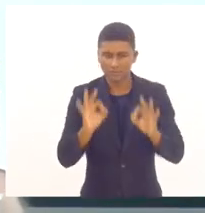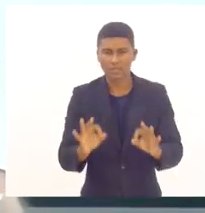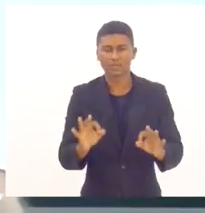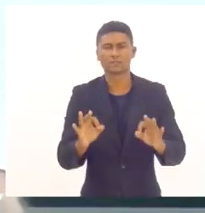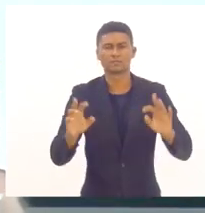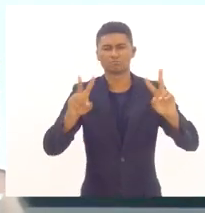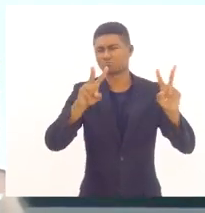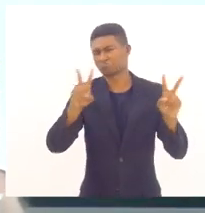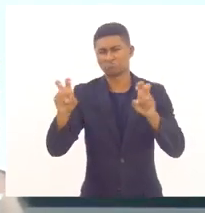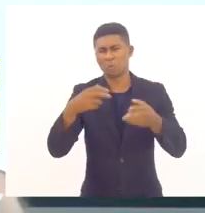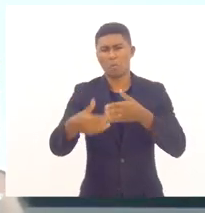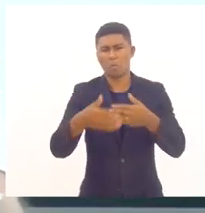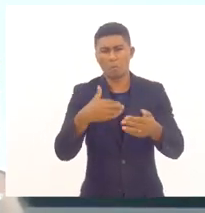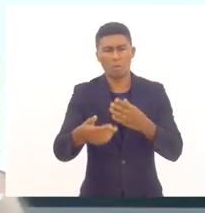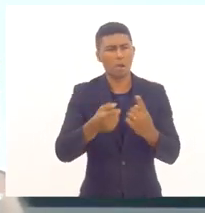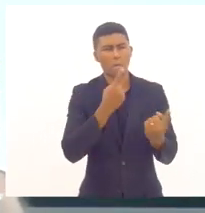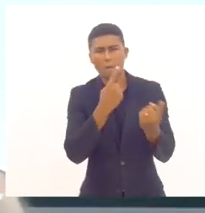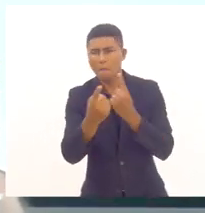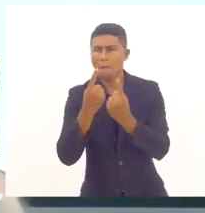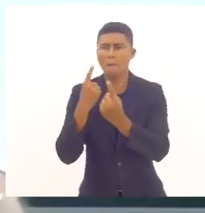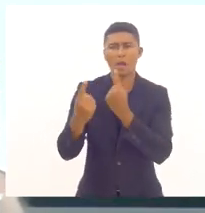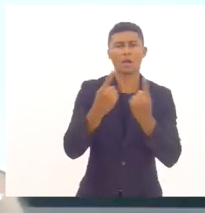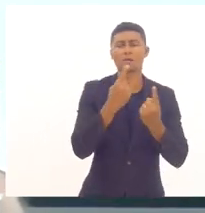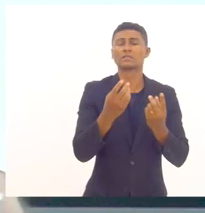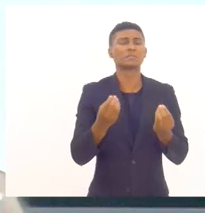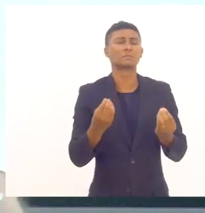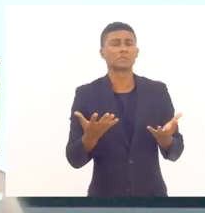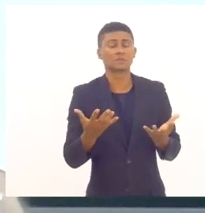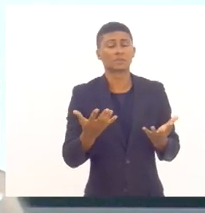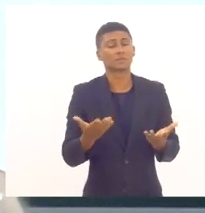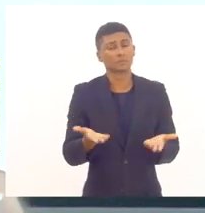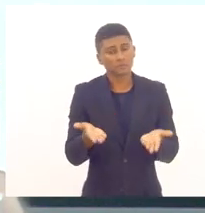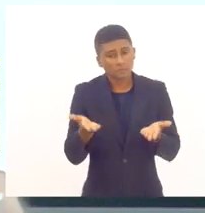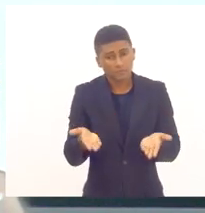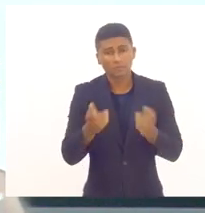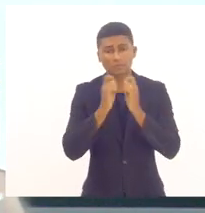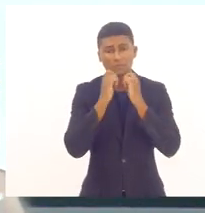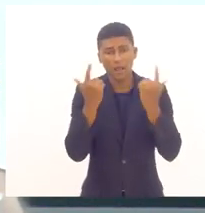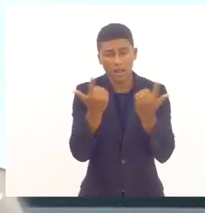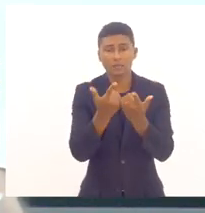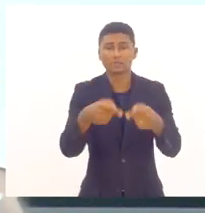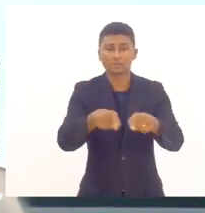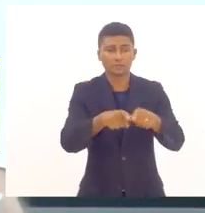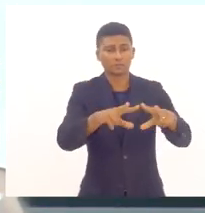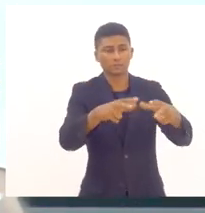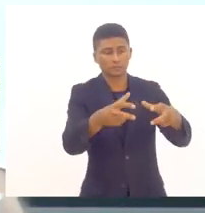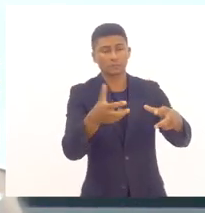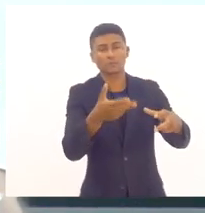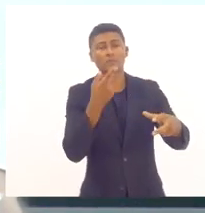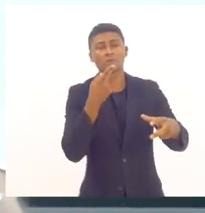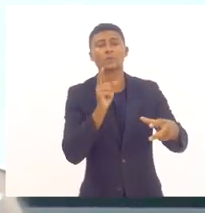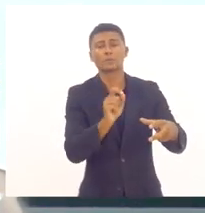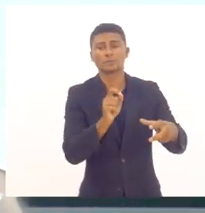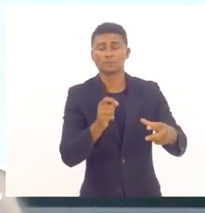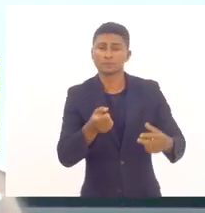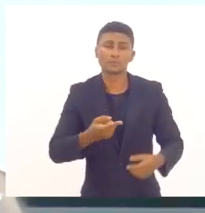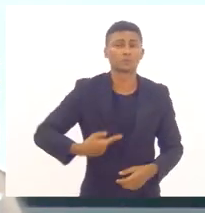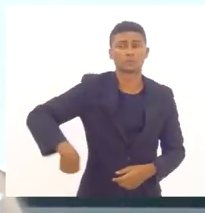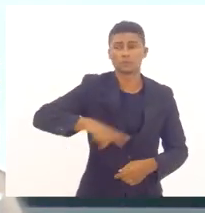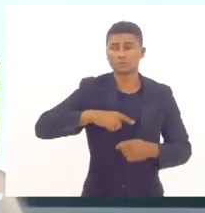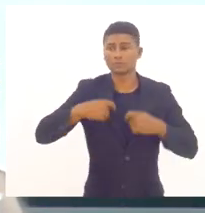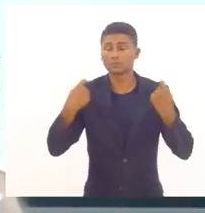assunto, para poder dizer para essa casa e para essa comissão que nós precisamos